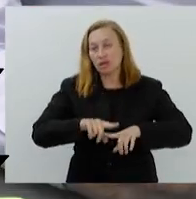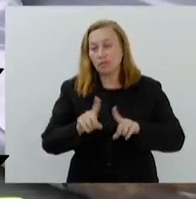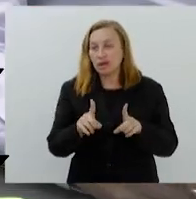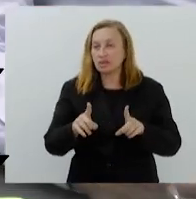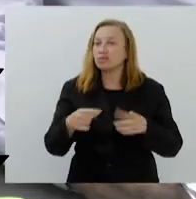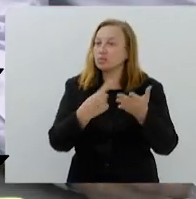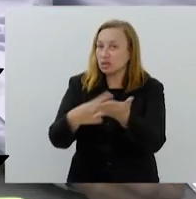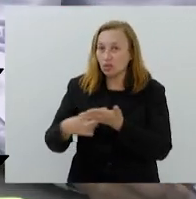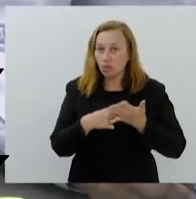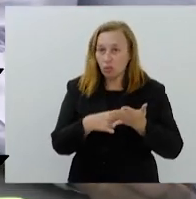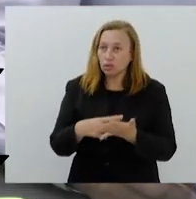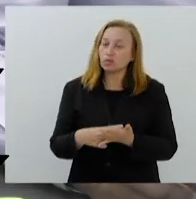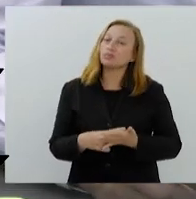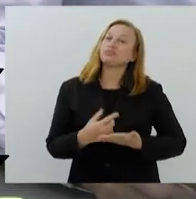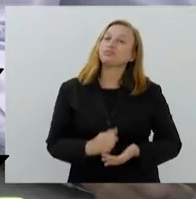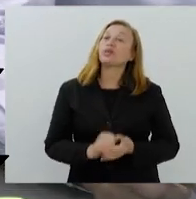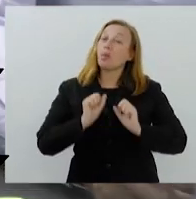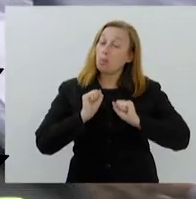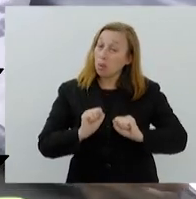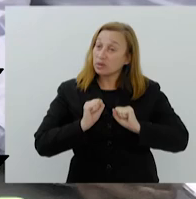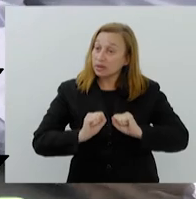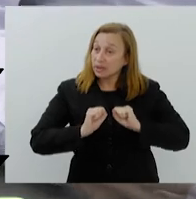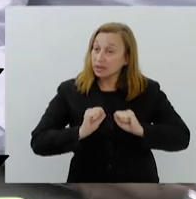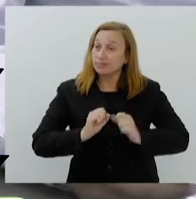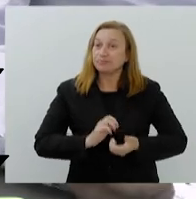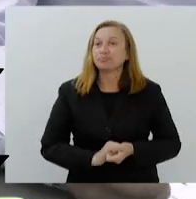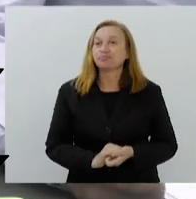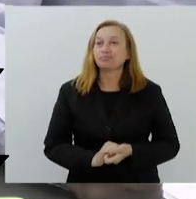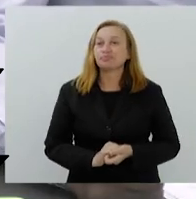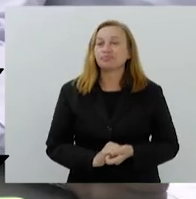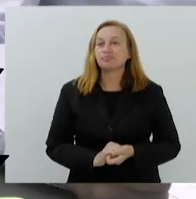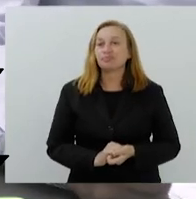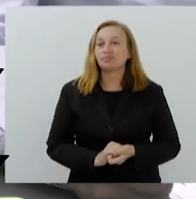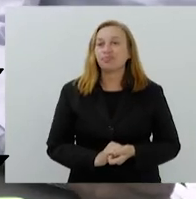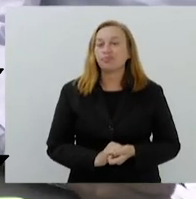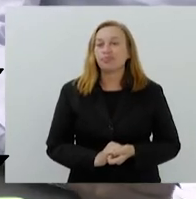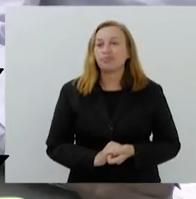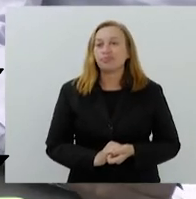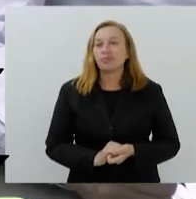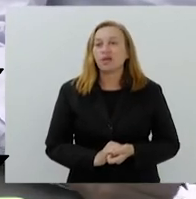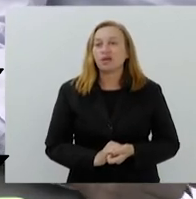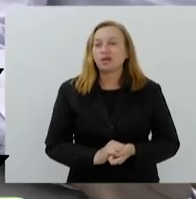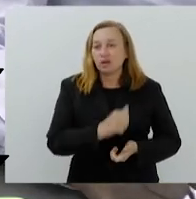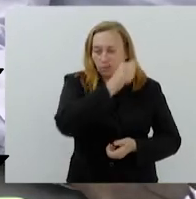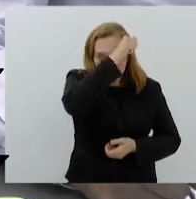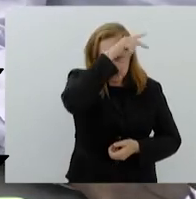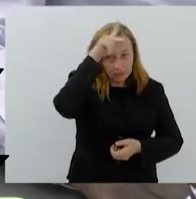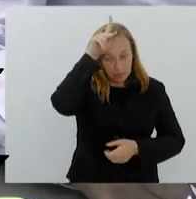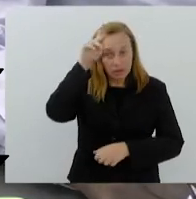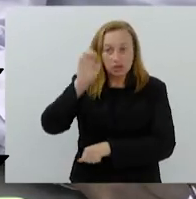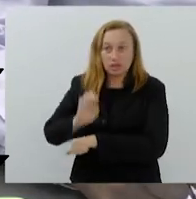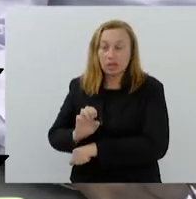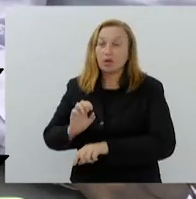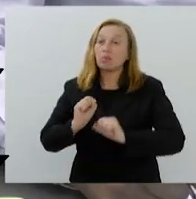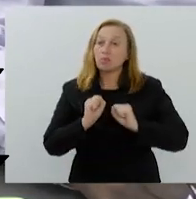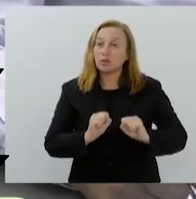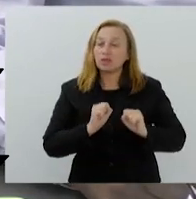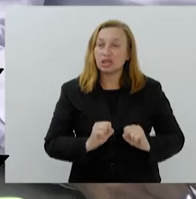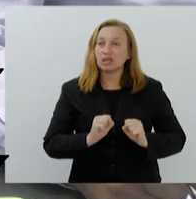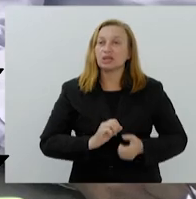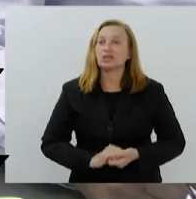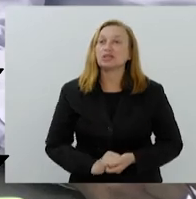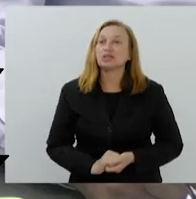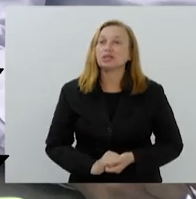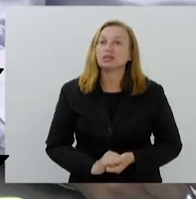acordo quanto ao mérito. Poderia ser, ao invés de suprimir municipal, botar a concessão